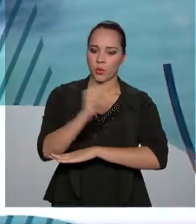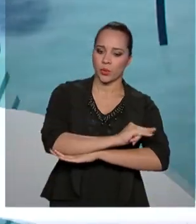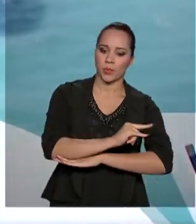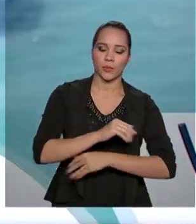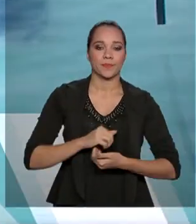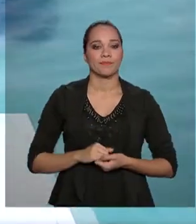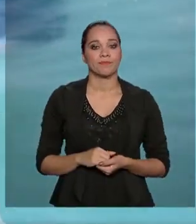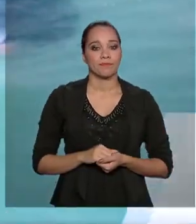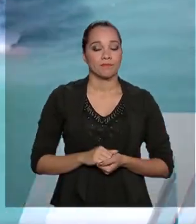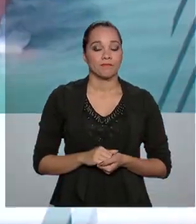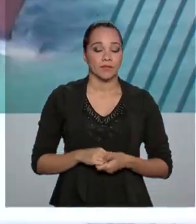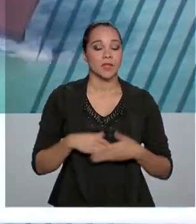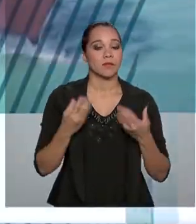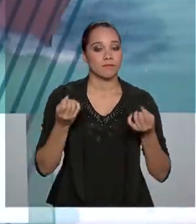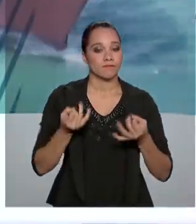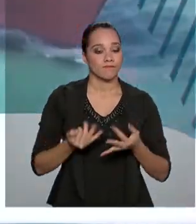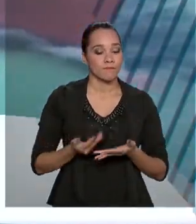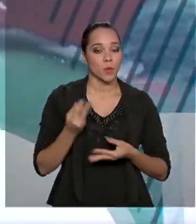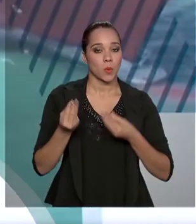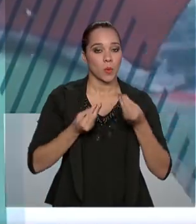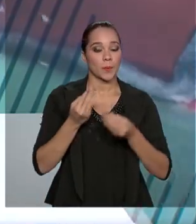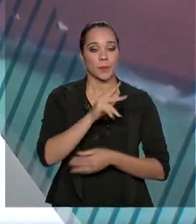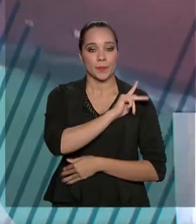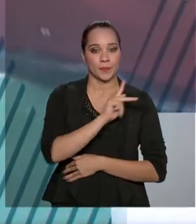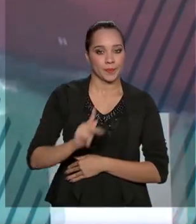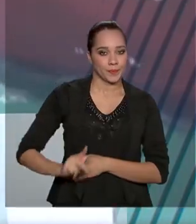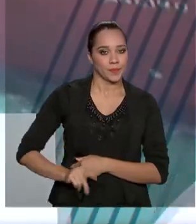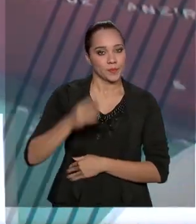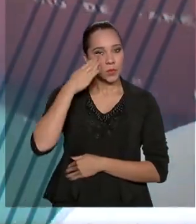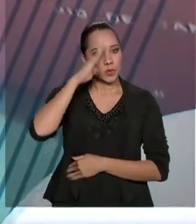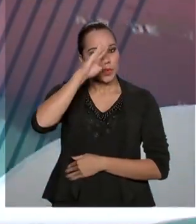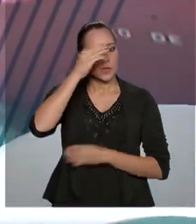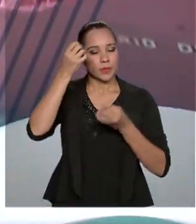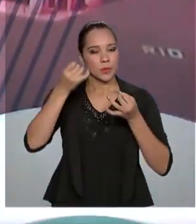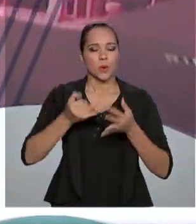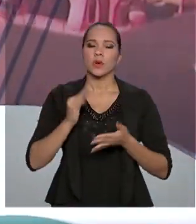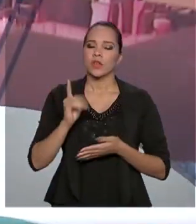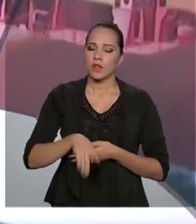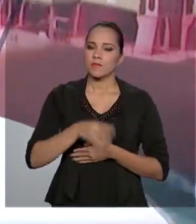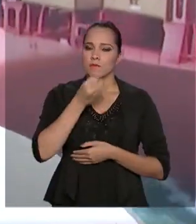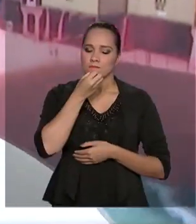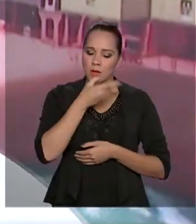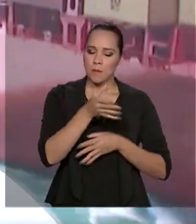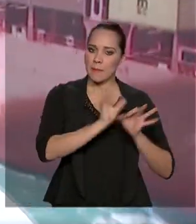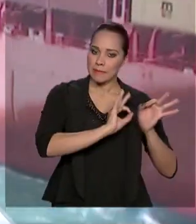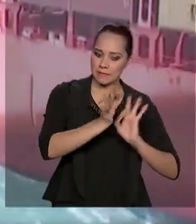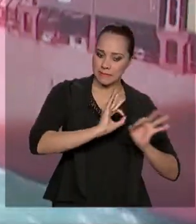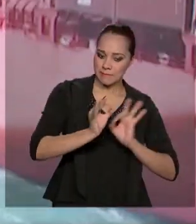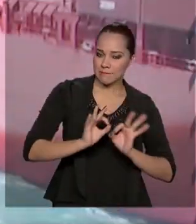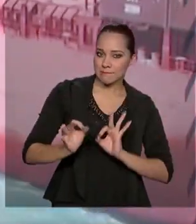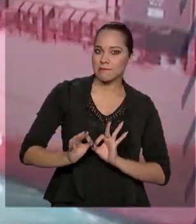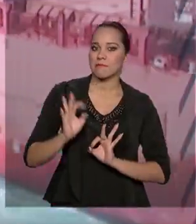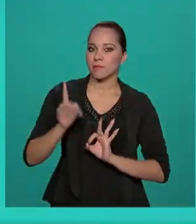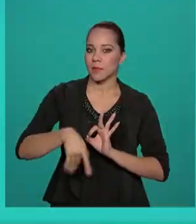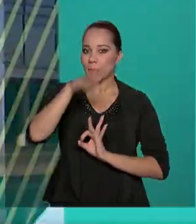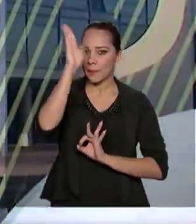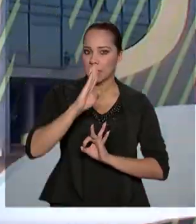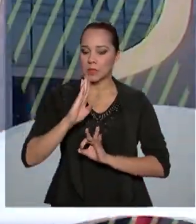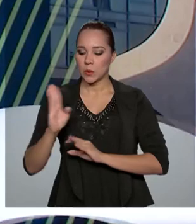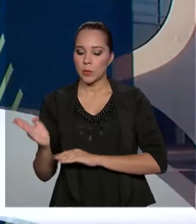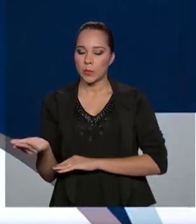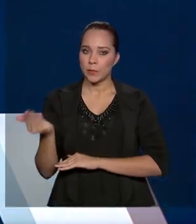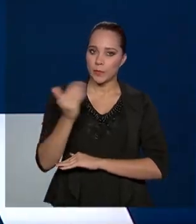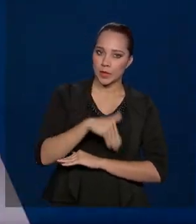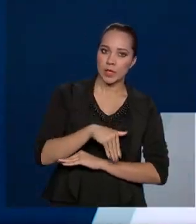E sobre a operação de resgate, o presidente Jair Bolsonaro disse que ela foi muito bem preparada para trazer os brasileiros e